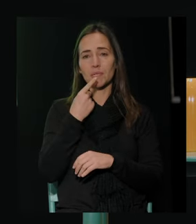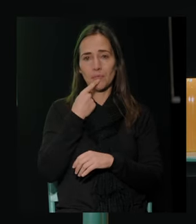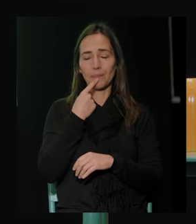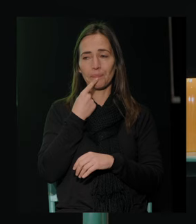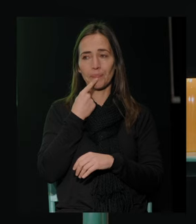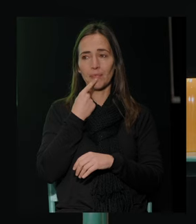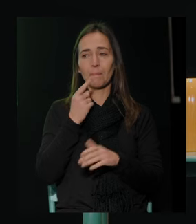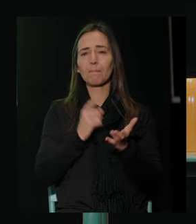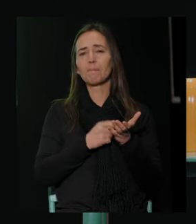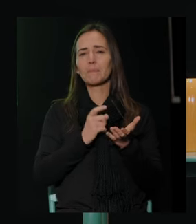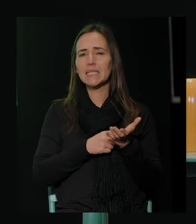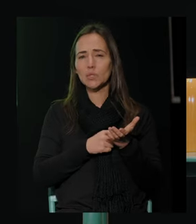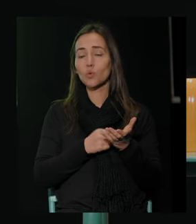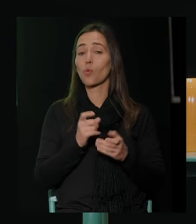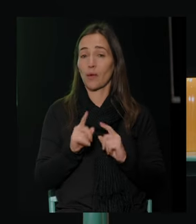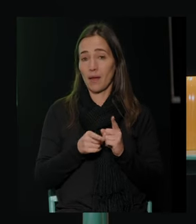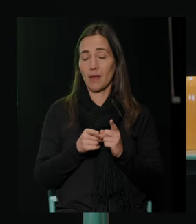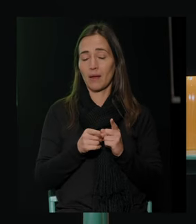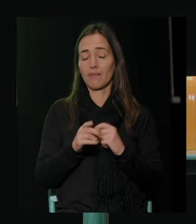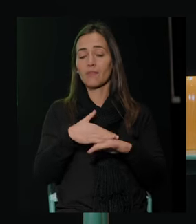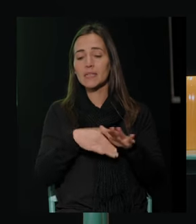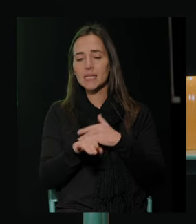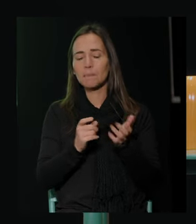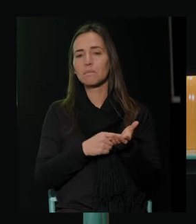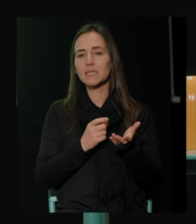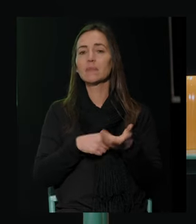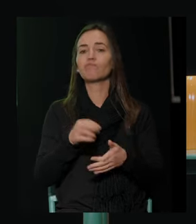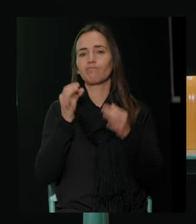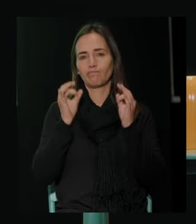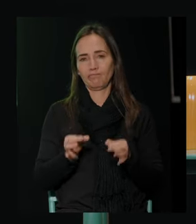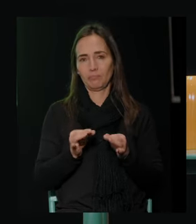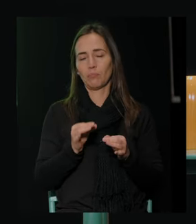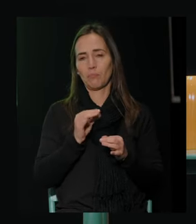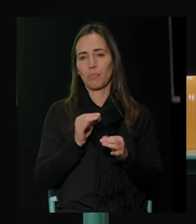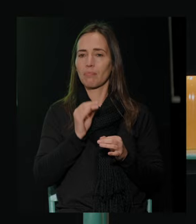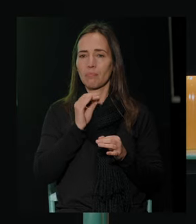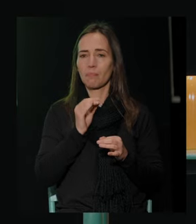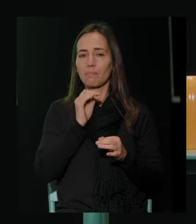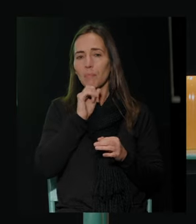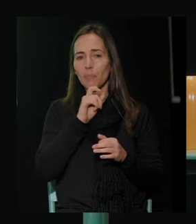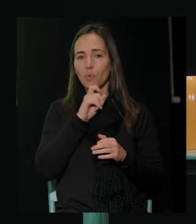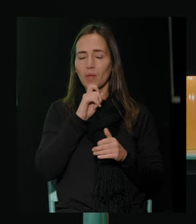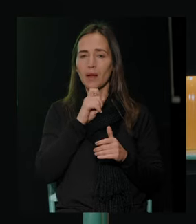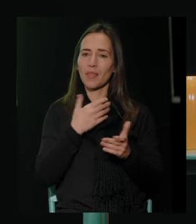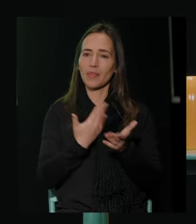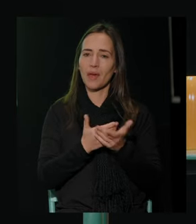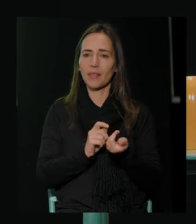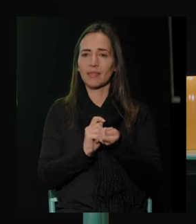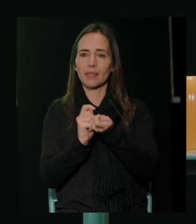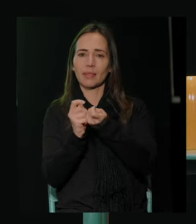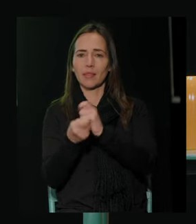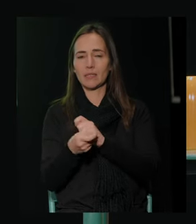que é necessário, o que é preciso ser feito realmente para poder fazer essa